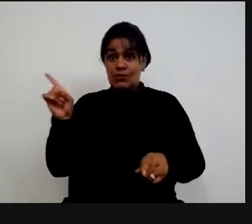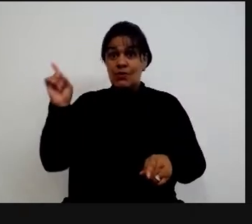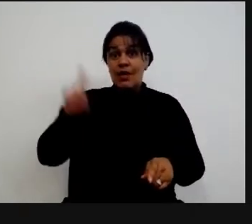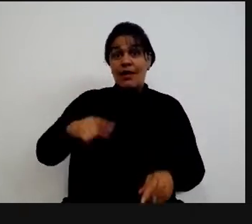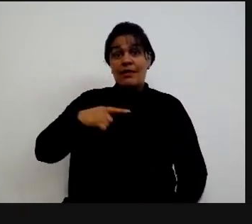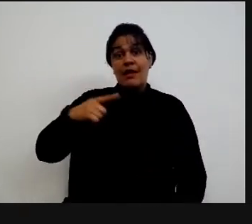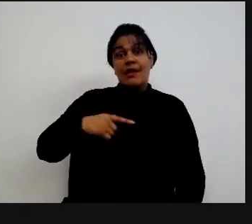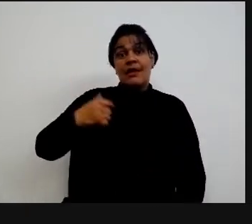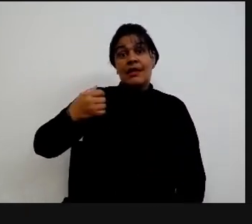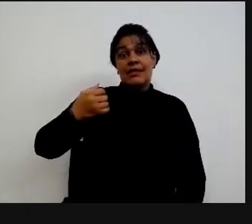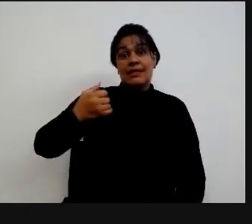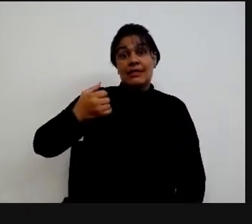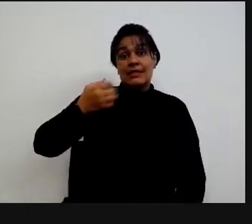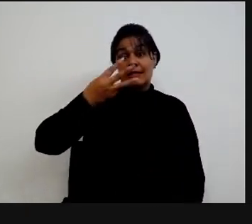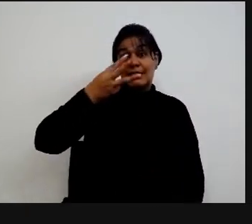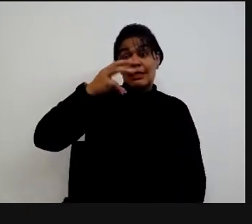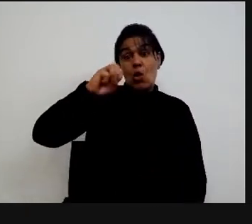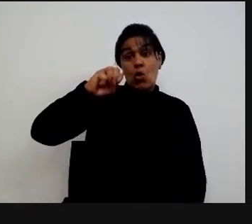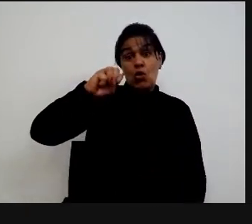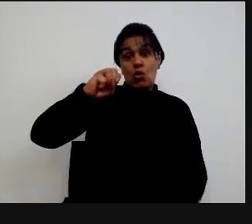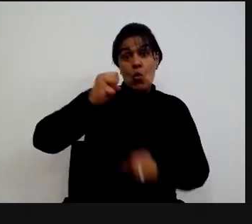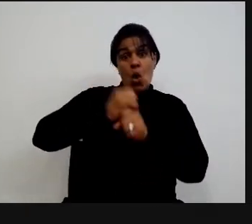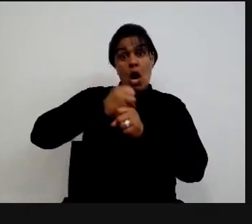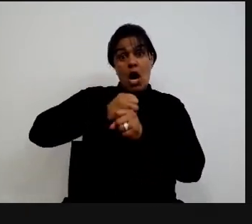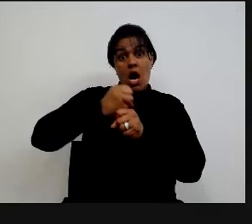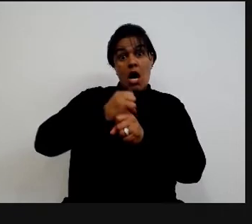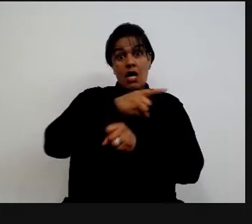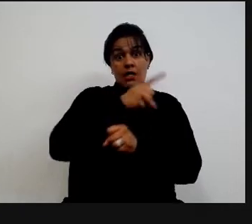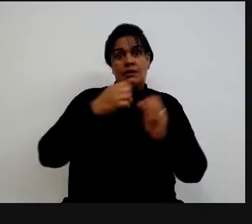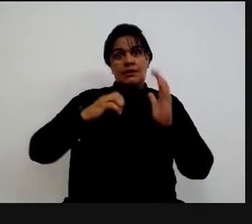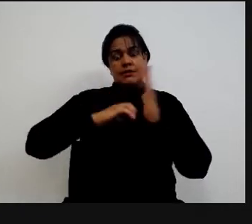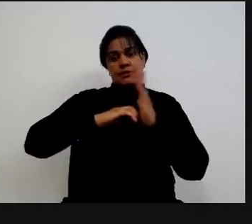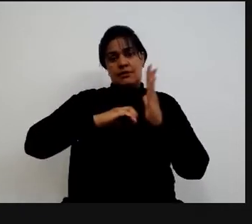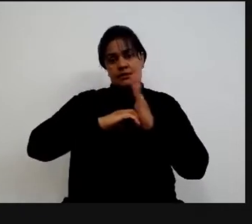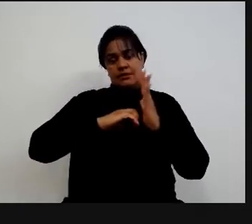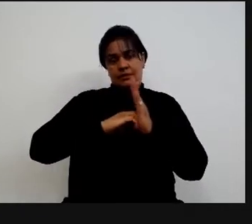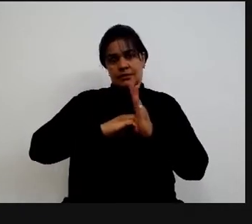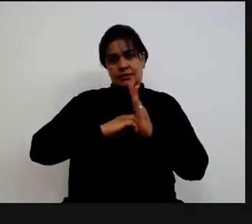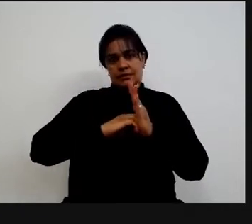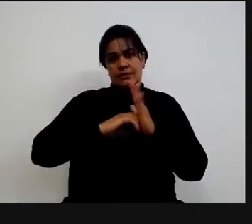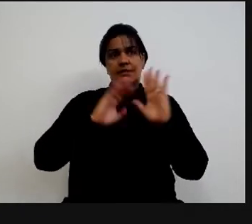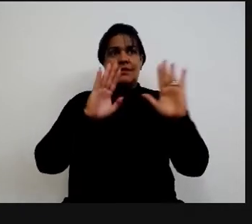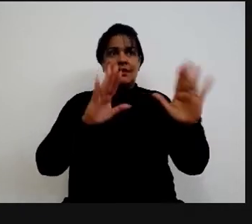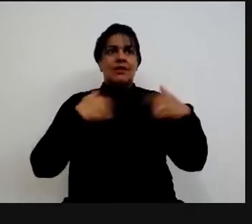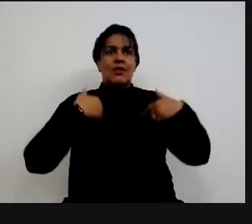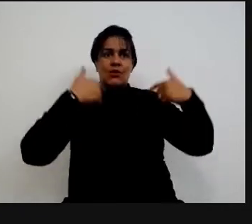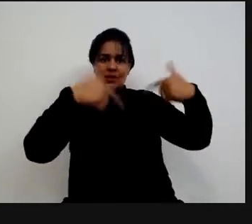naqueles terminais de fósforo verde, que você tinha que esperar 3 minutos, pelo menos, para ele esquentar,